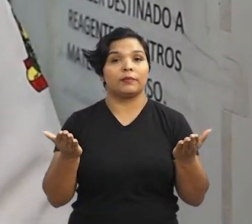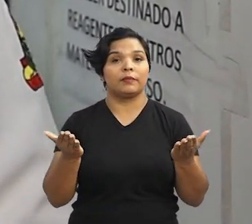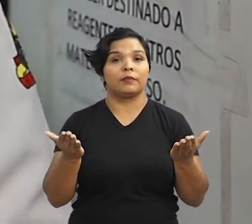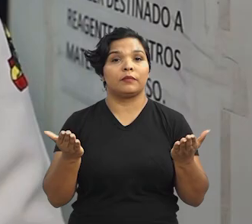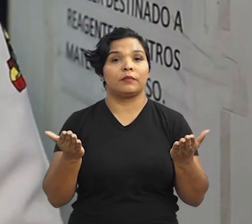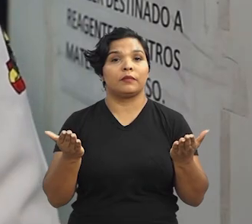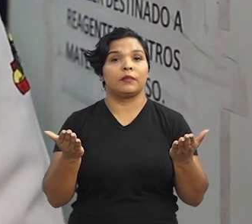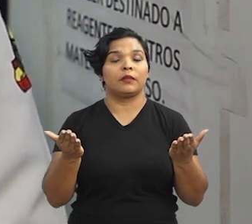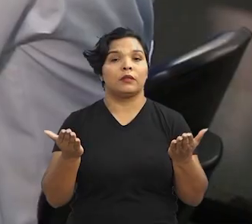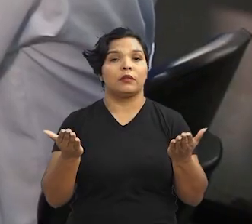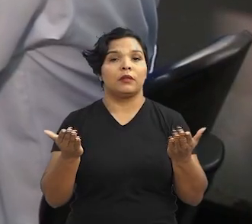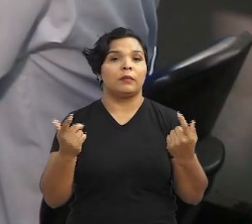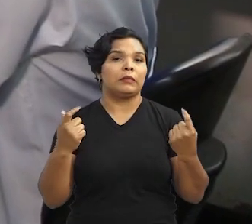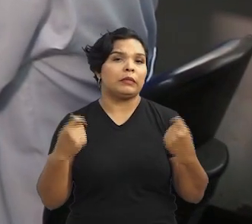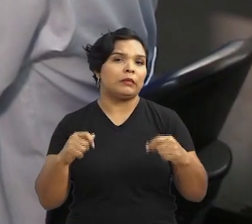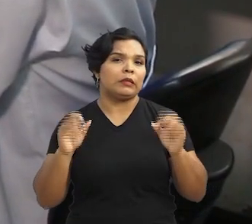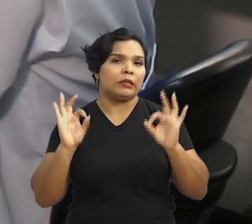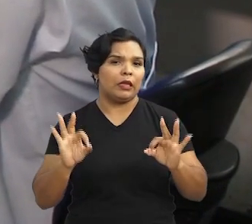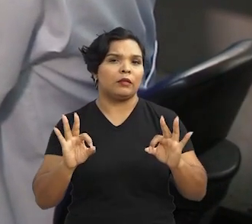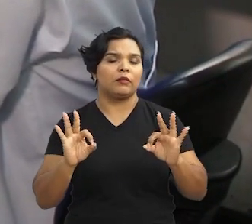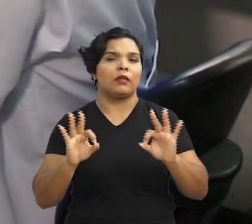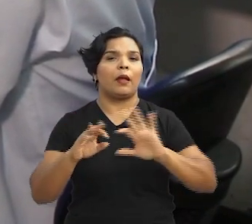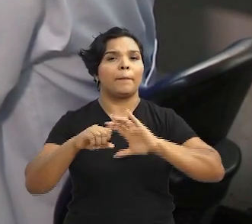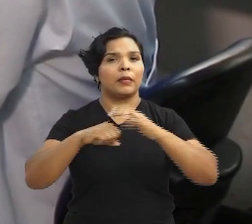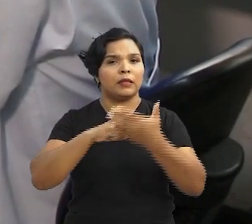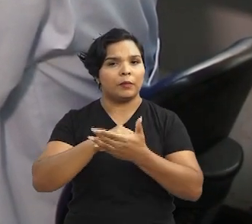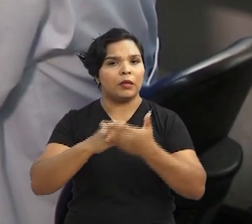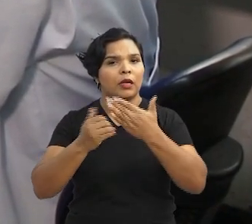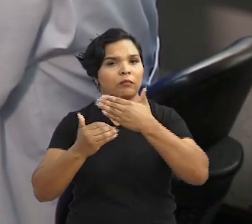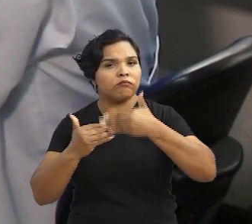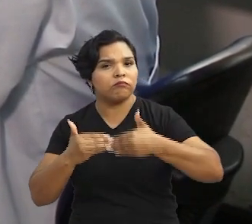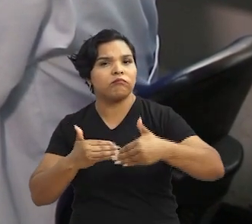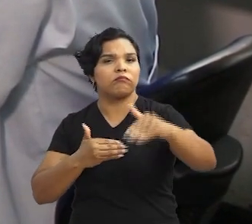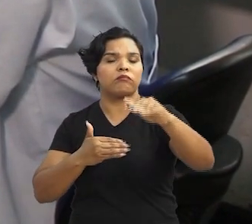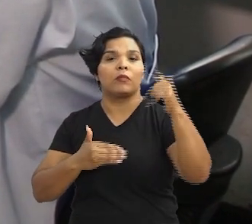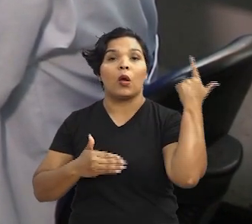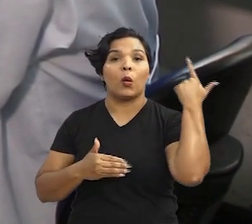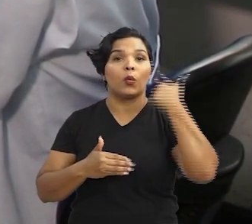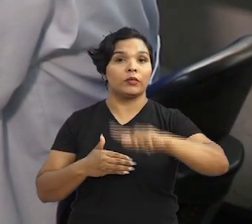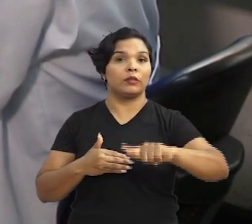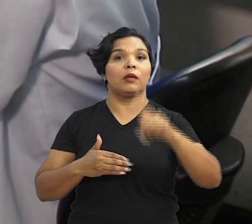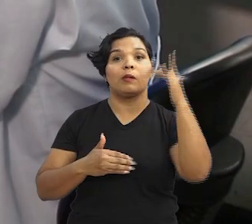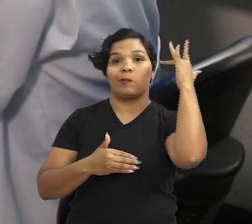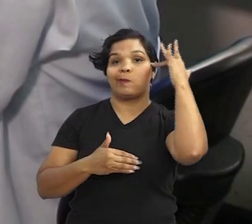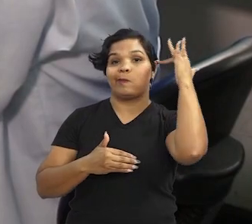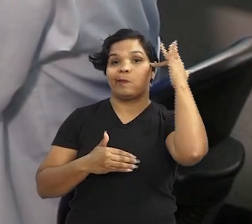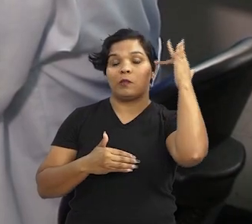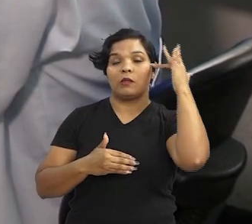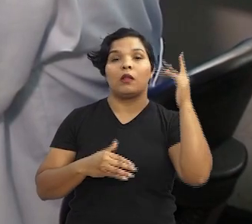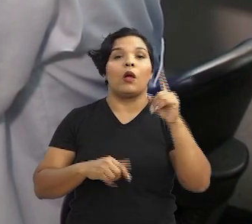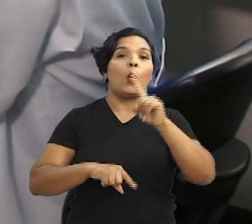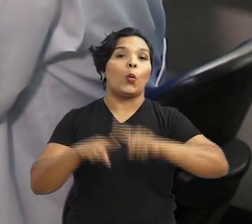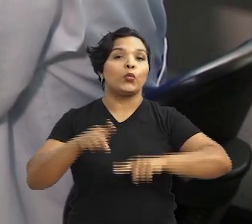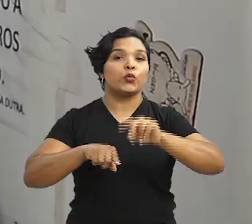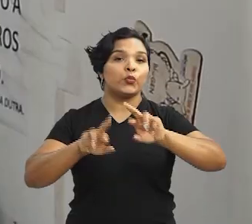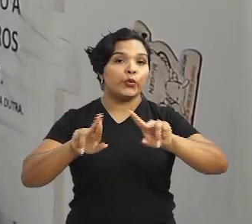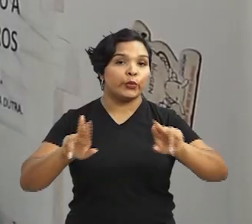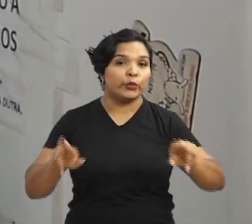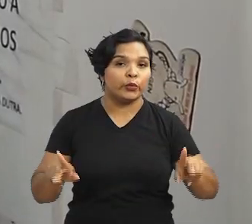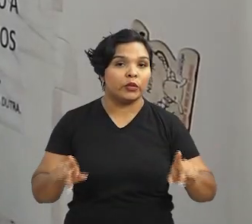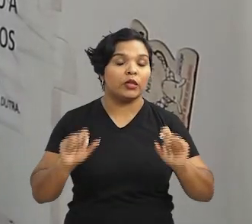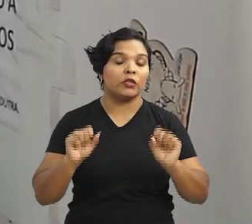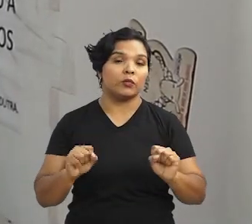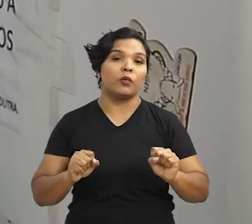recentemente, mais precisamente, acho que da pandemia para cá, ele alcançou então uma maturidade. Os produtos